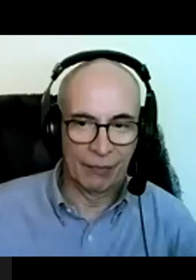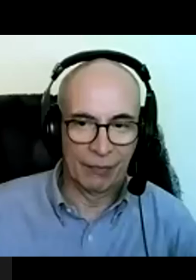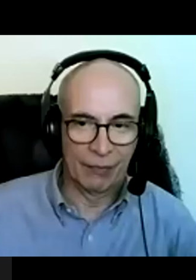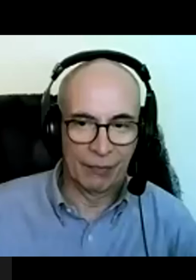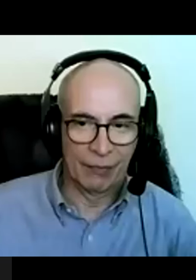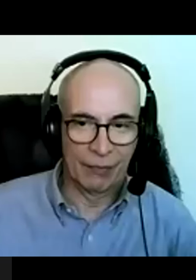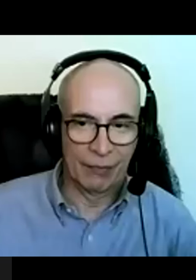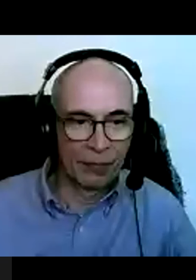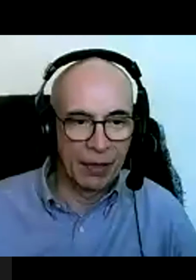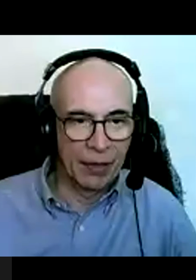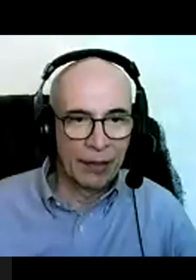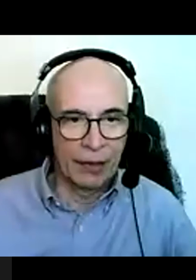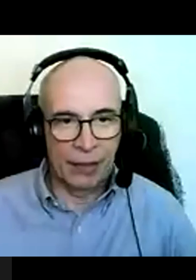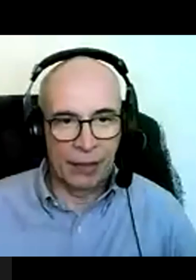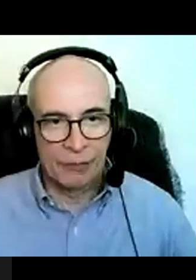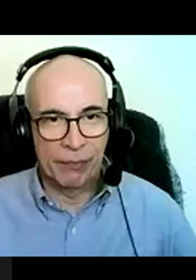Ok.